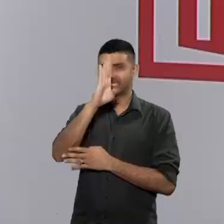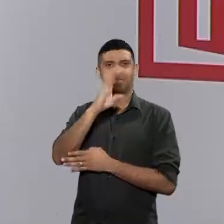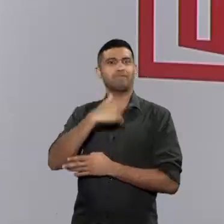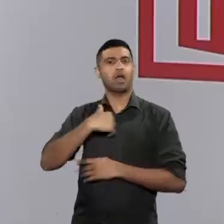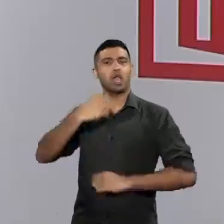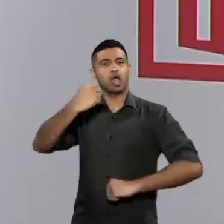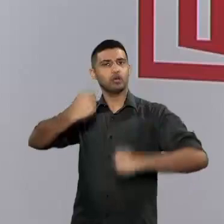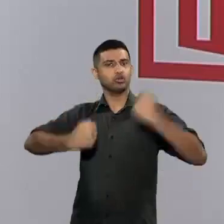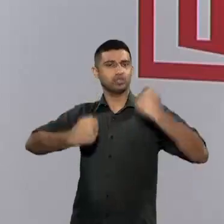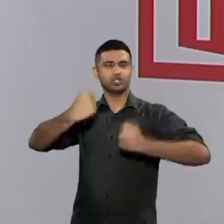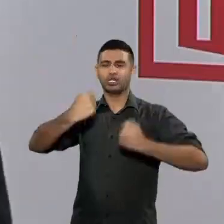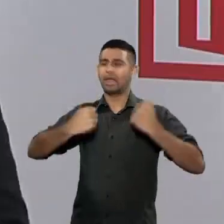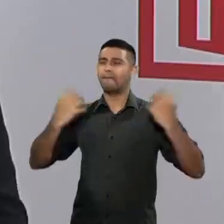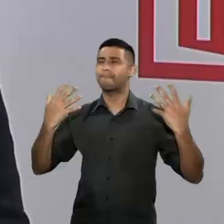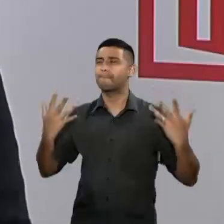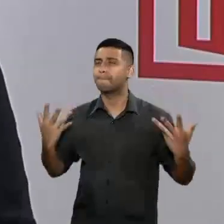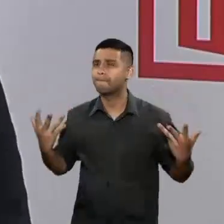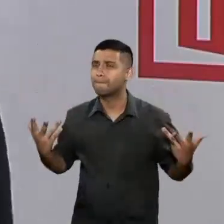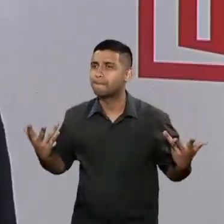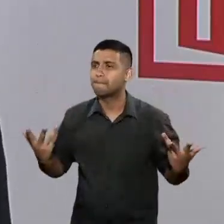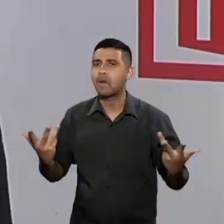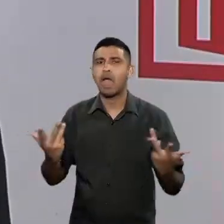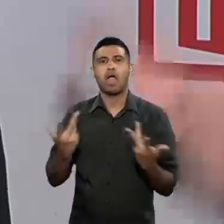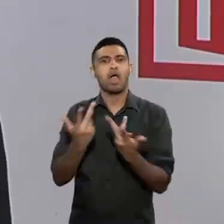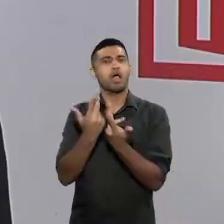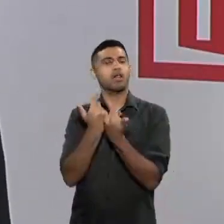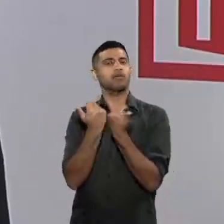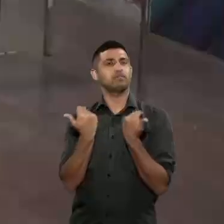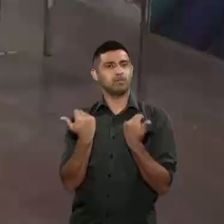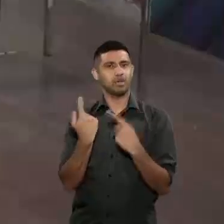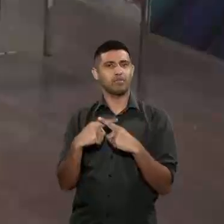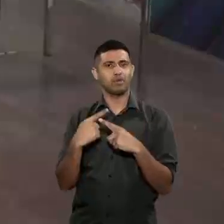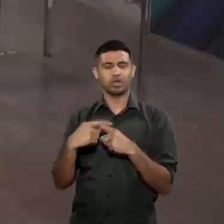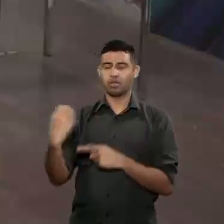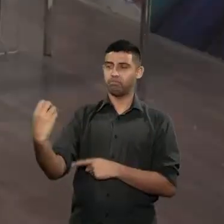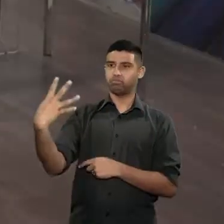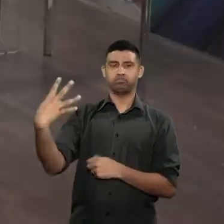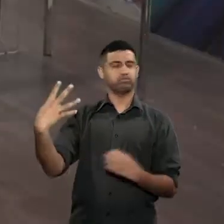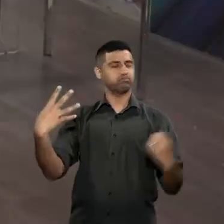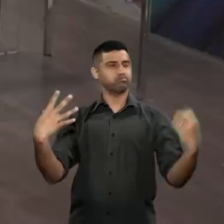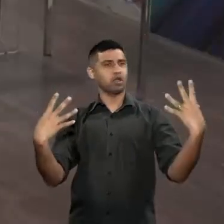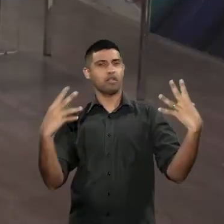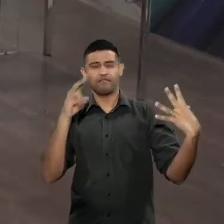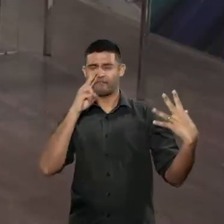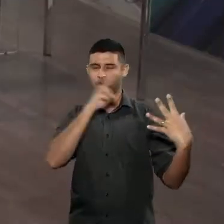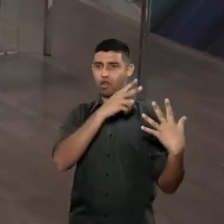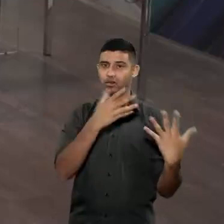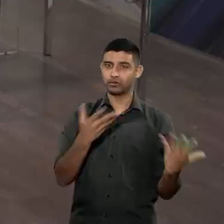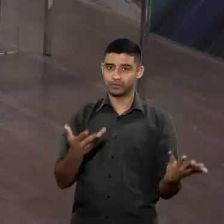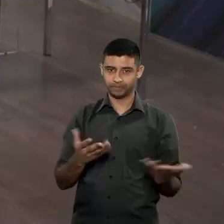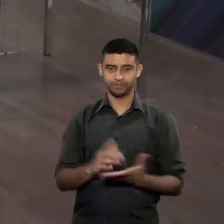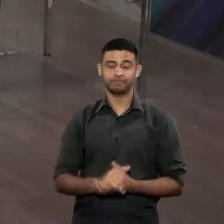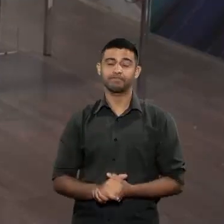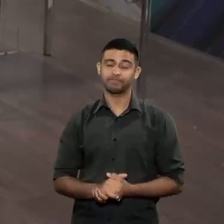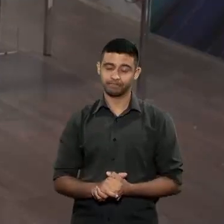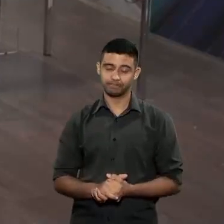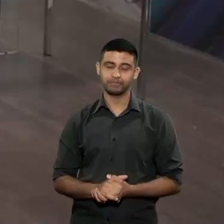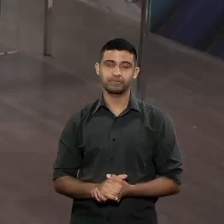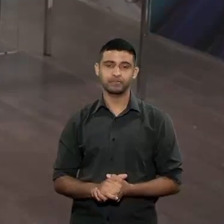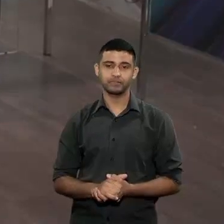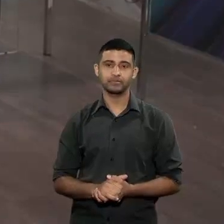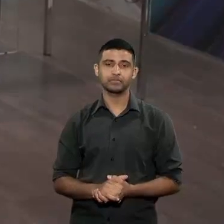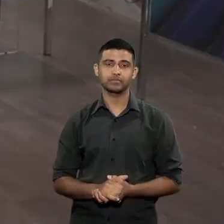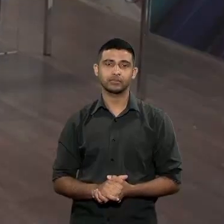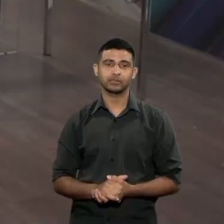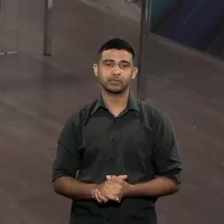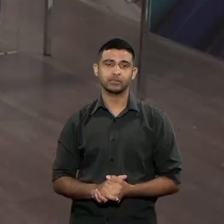coisa mais maravilhosa do mundo. É porque farol alto, né? Mesmo a lanterna. As lanternas hoje exatamente. São faróis. Não é